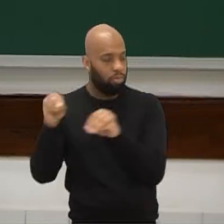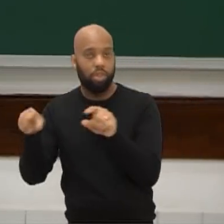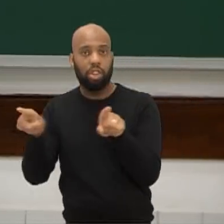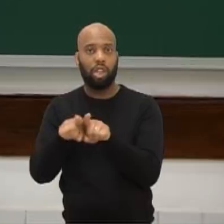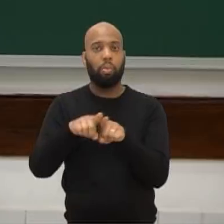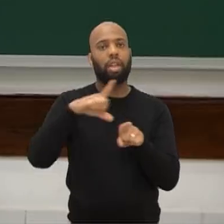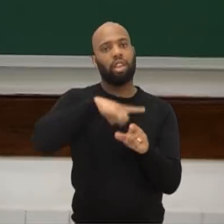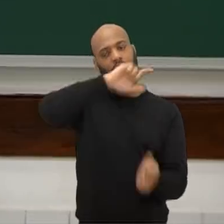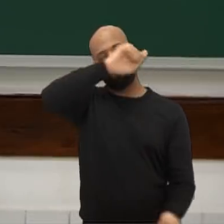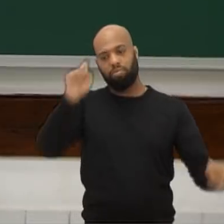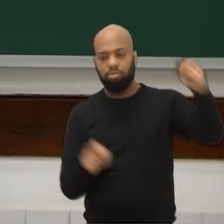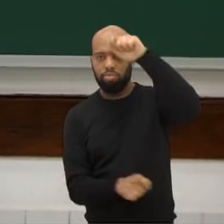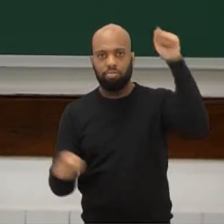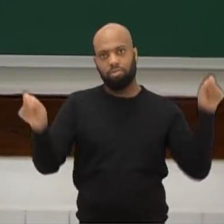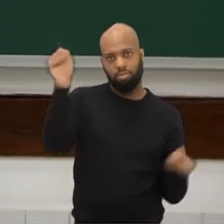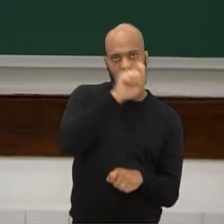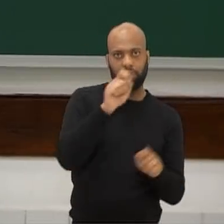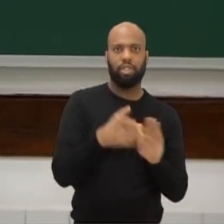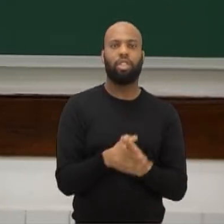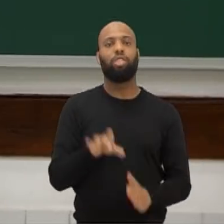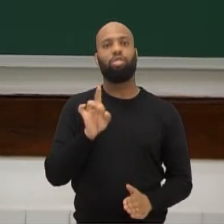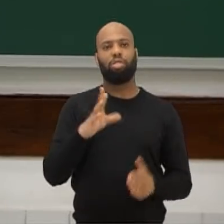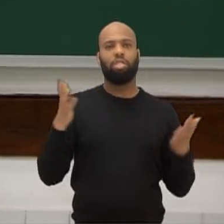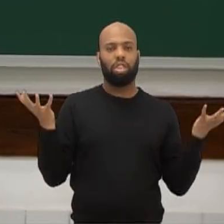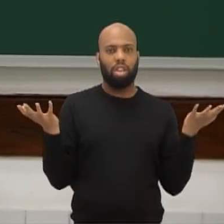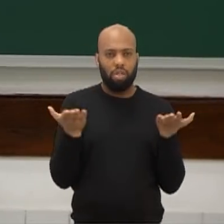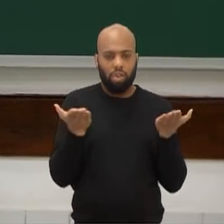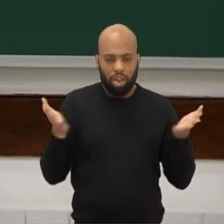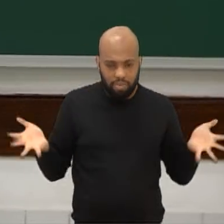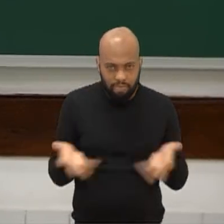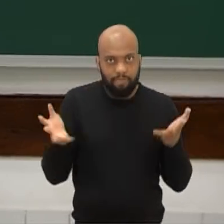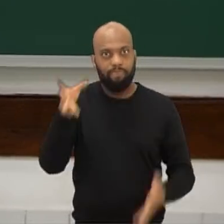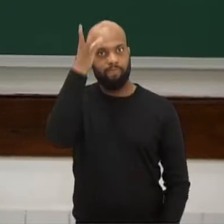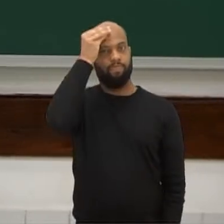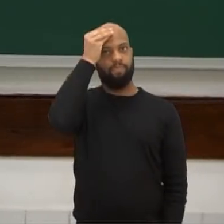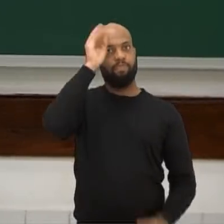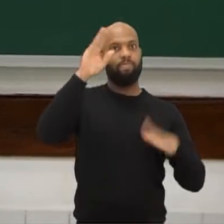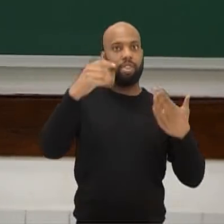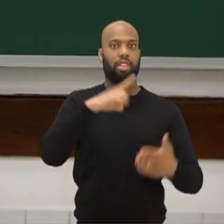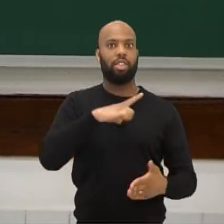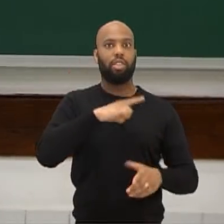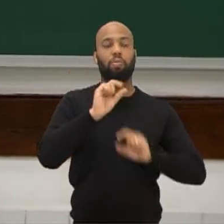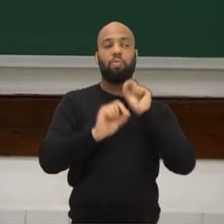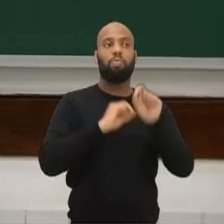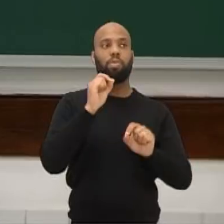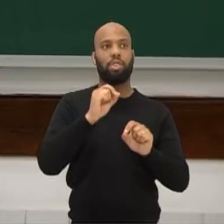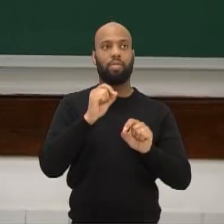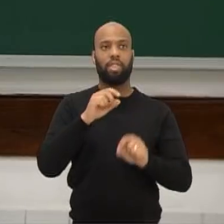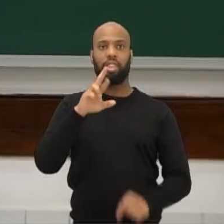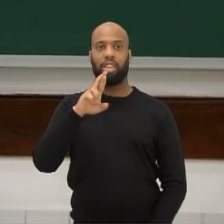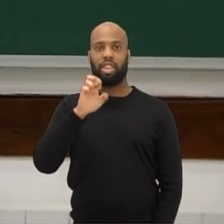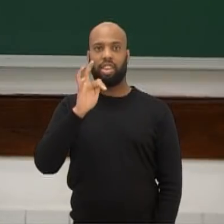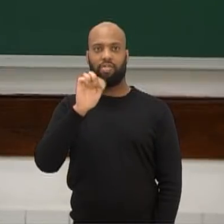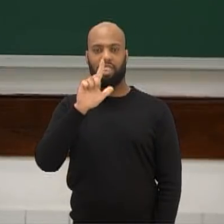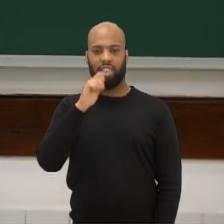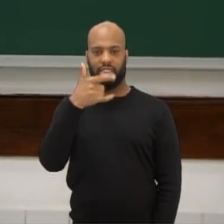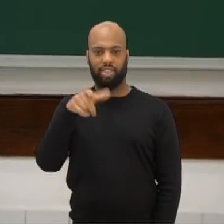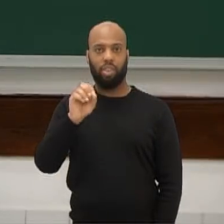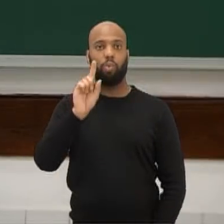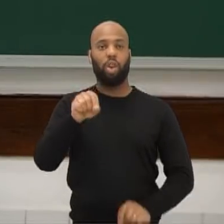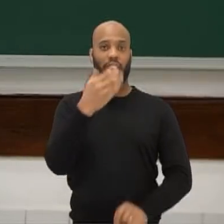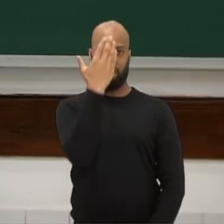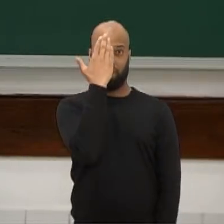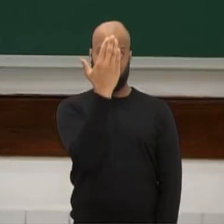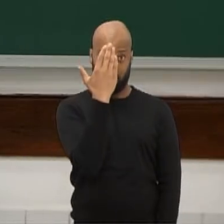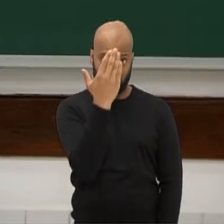a de rotação. Então, não só para reforçar, a reflexão, a gente pode associar ela ao espelho, ao